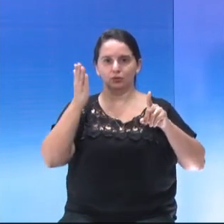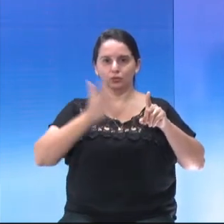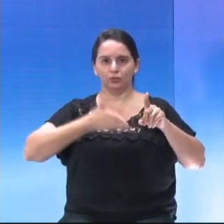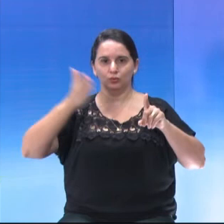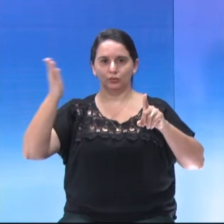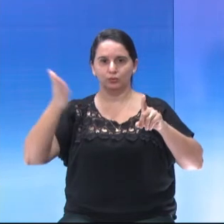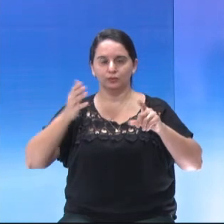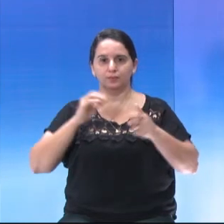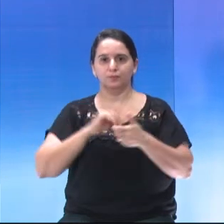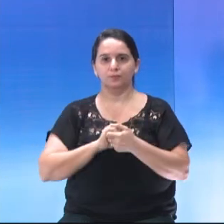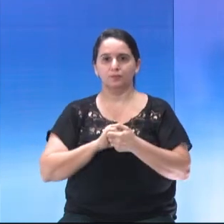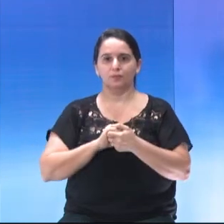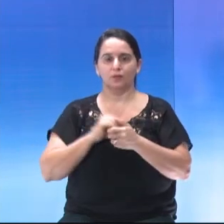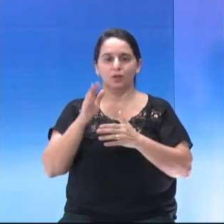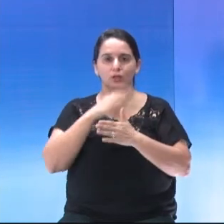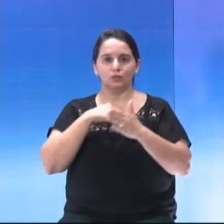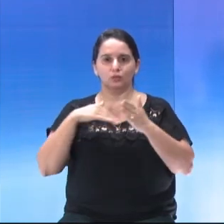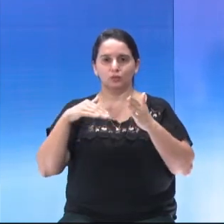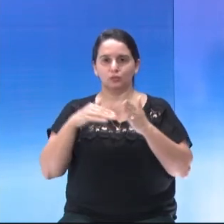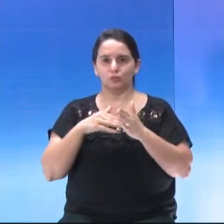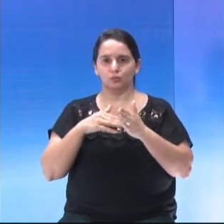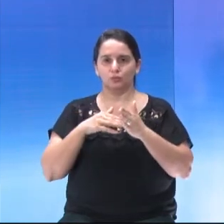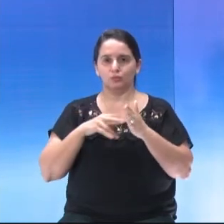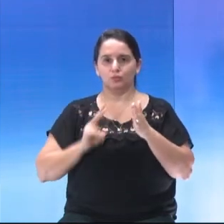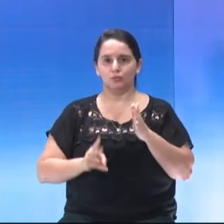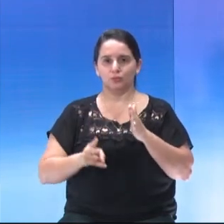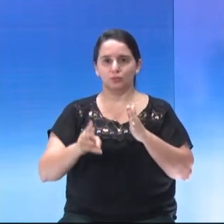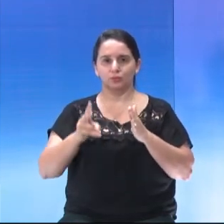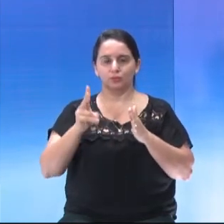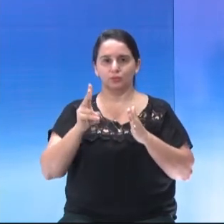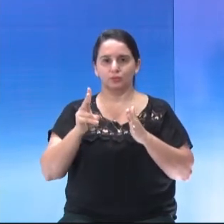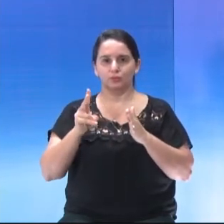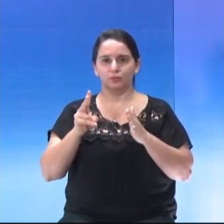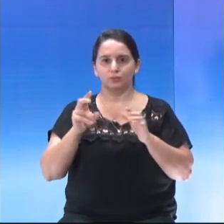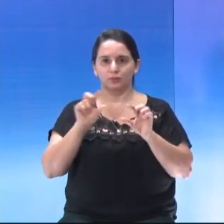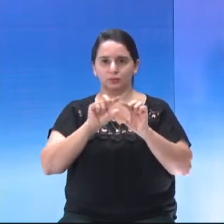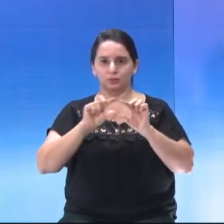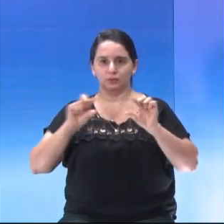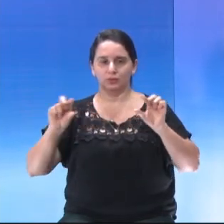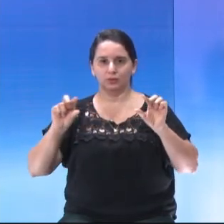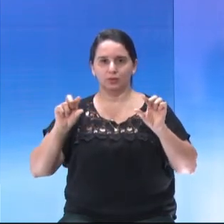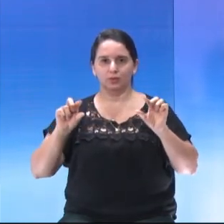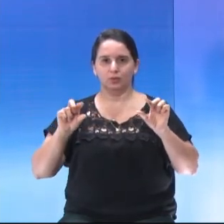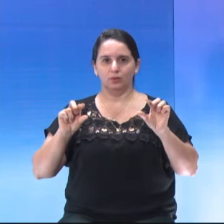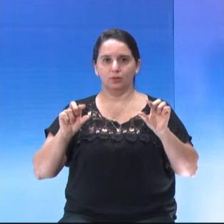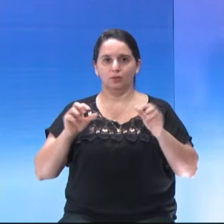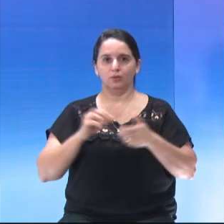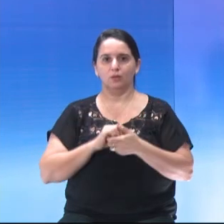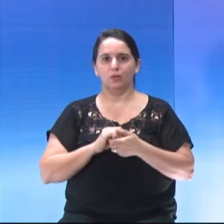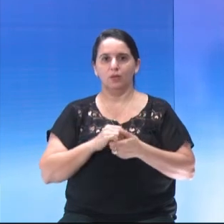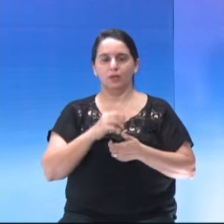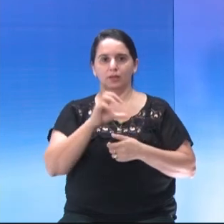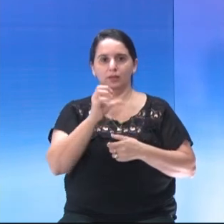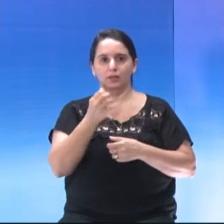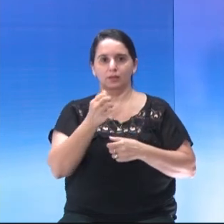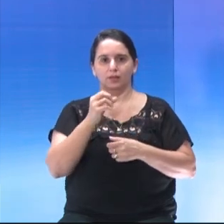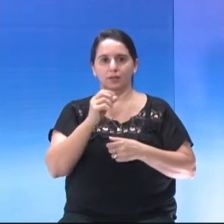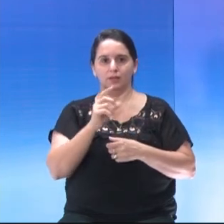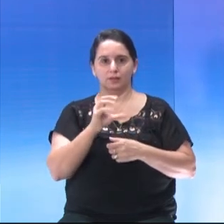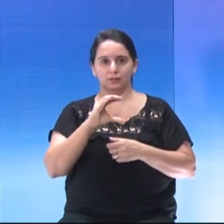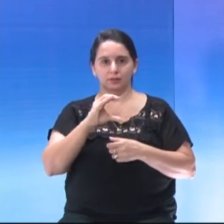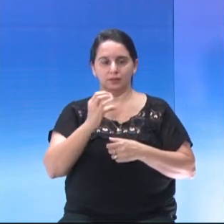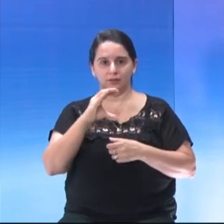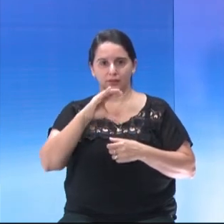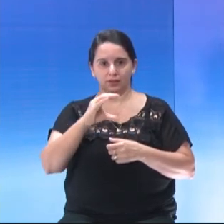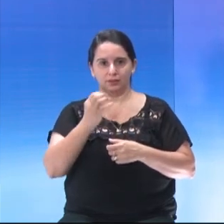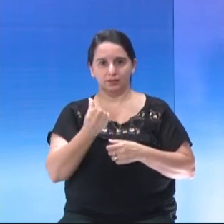reagentes. Também vou anular. Tudo que sobra é a nossa equação global. Então, vamos aí. Sobrou a